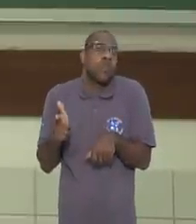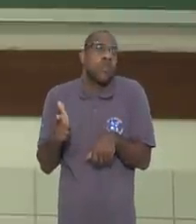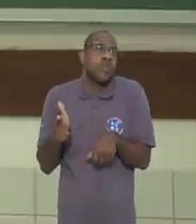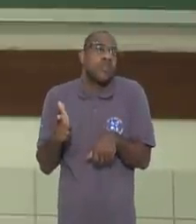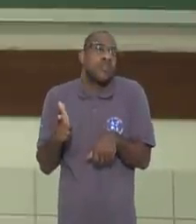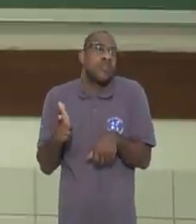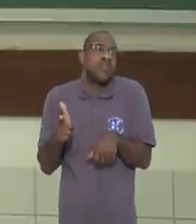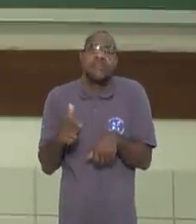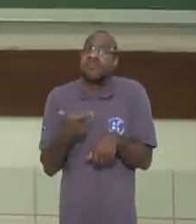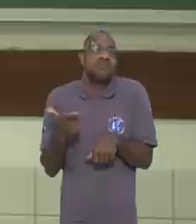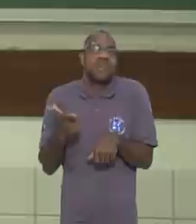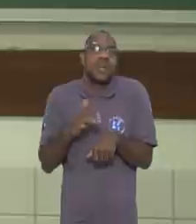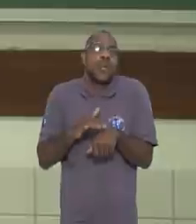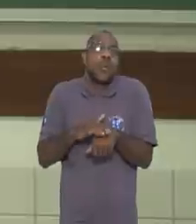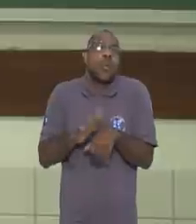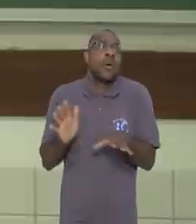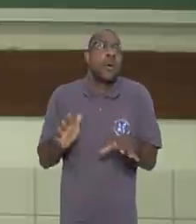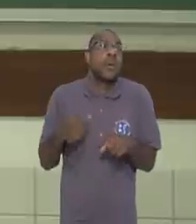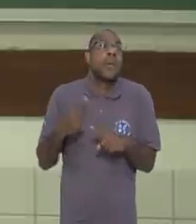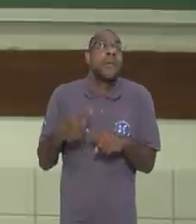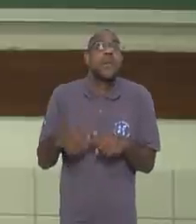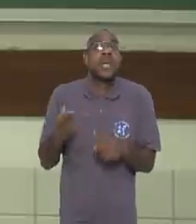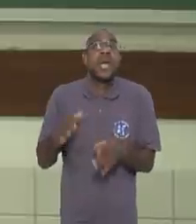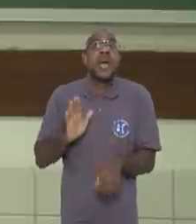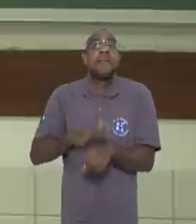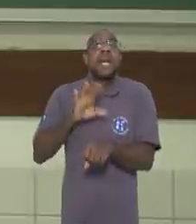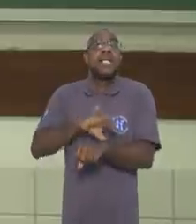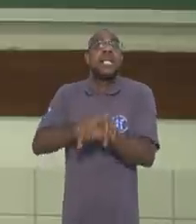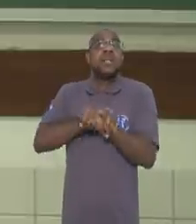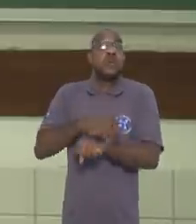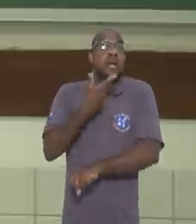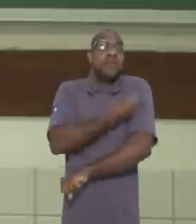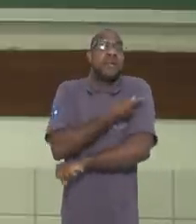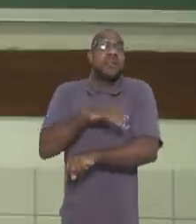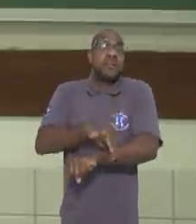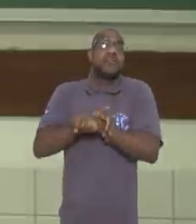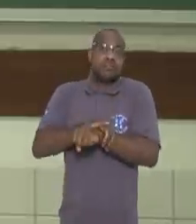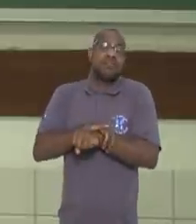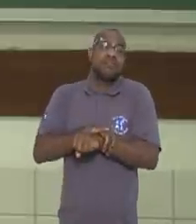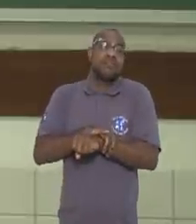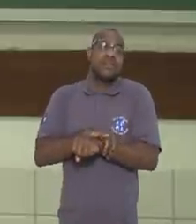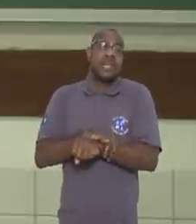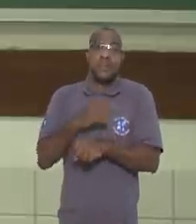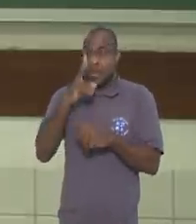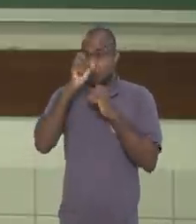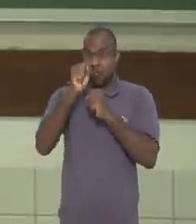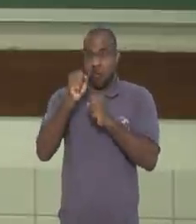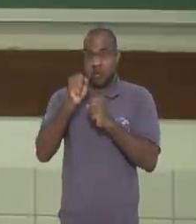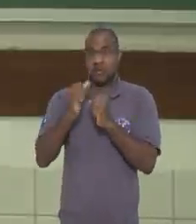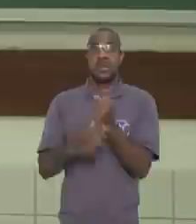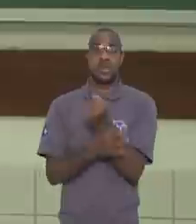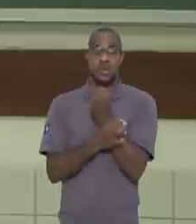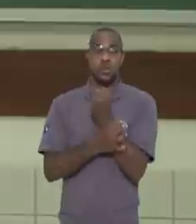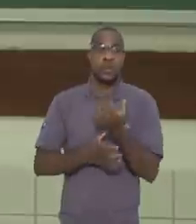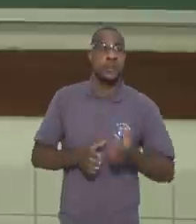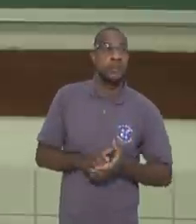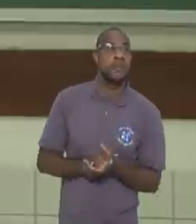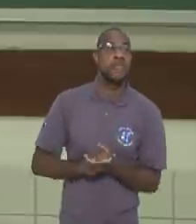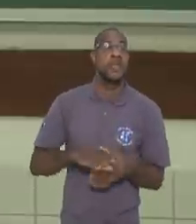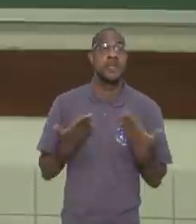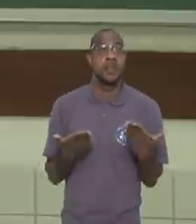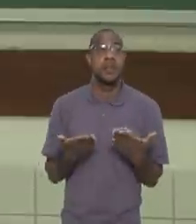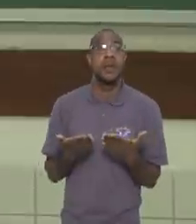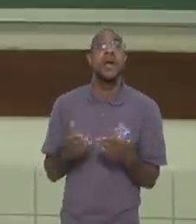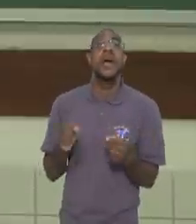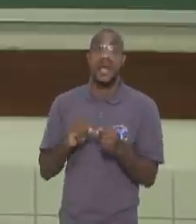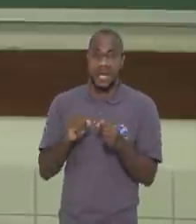tem uma chance de ficar doente. Então essa vacina é mais segura, né? Ela geralmente é mais eficiente. Então é assim que se faz uma